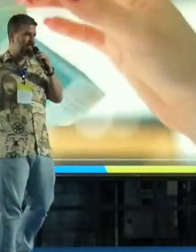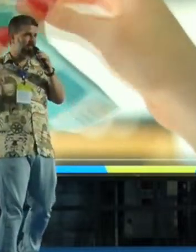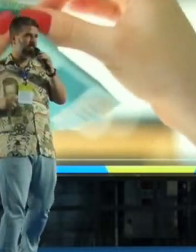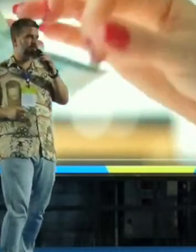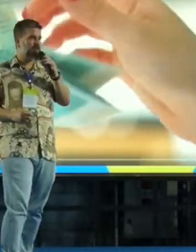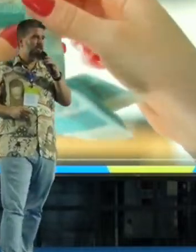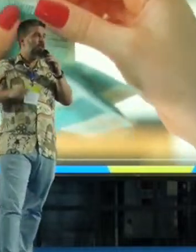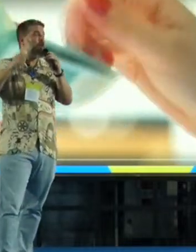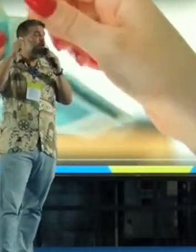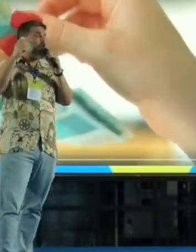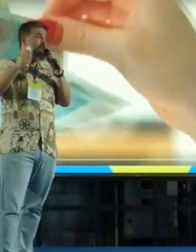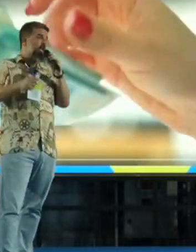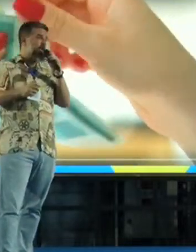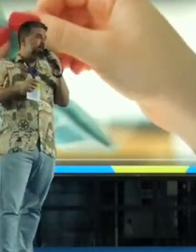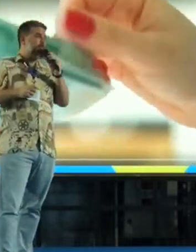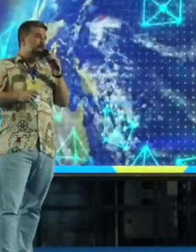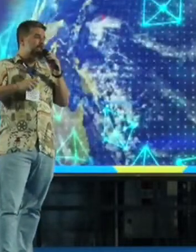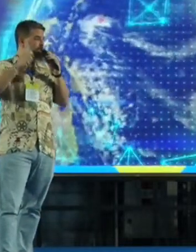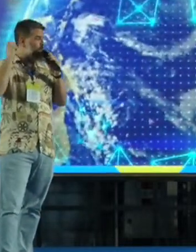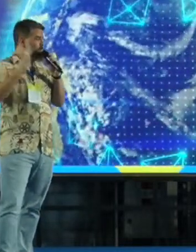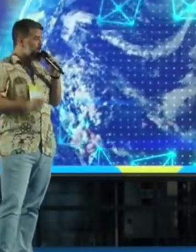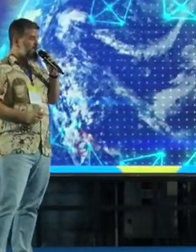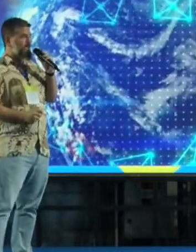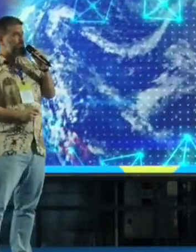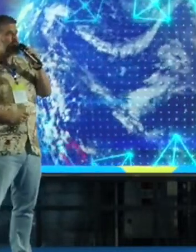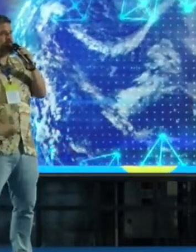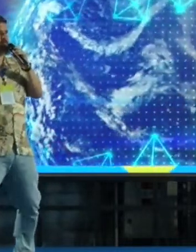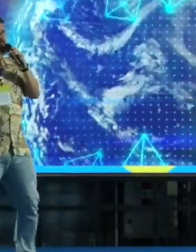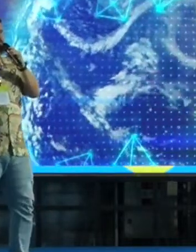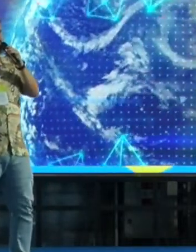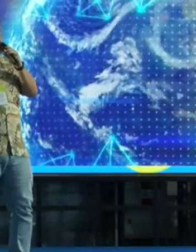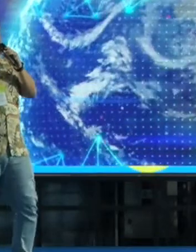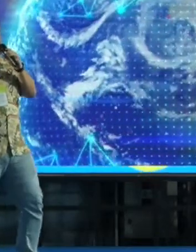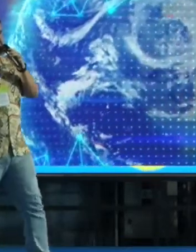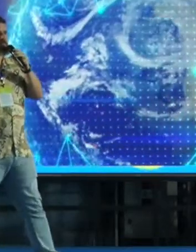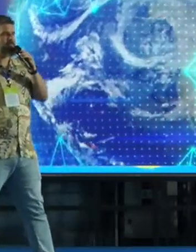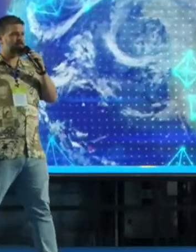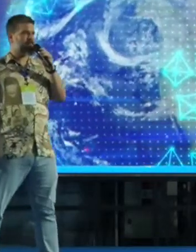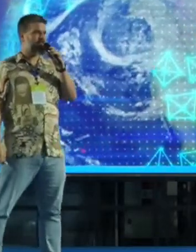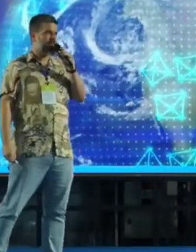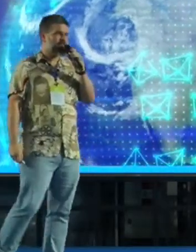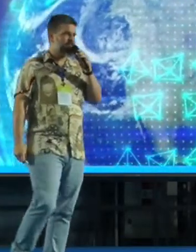É pra ganhar dinheiro? Ou é pra salvar o planeta?